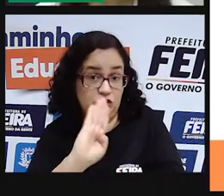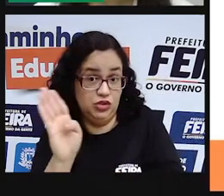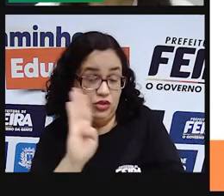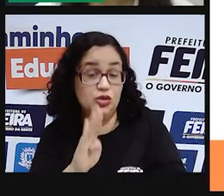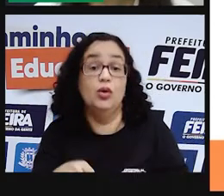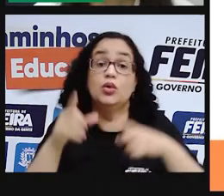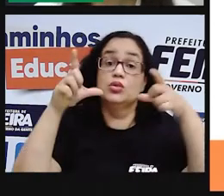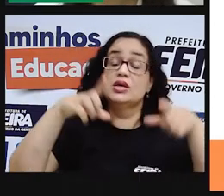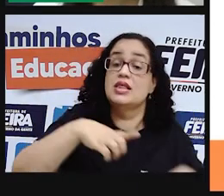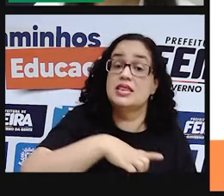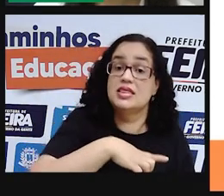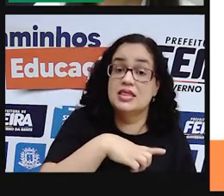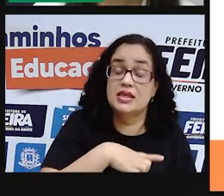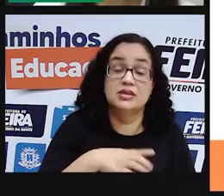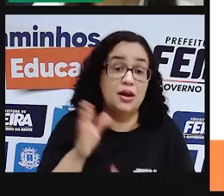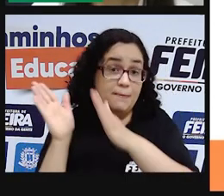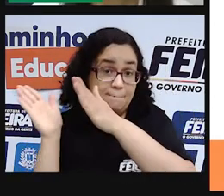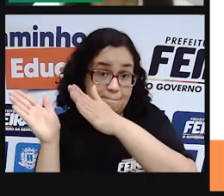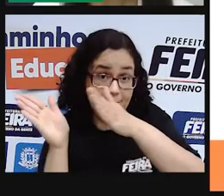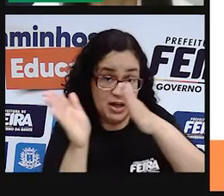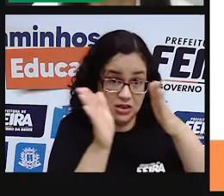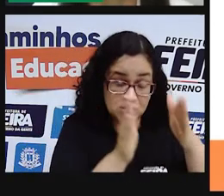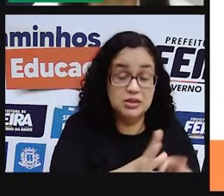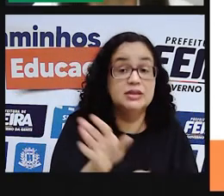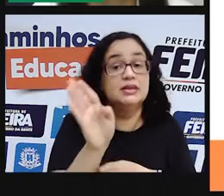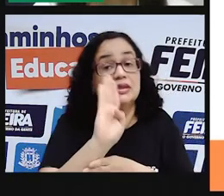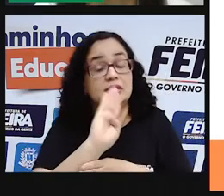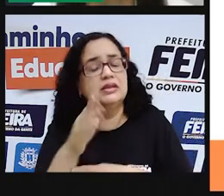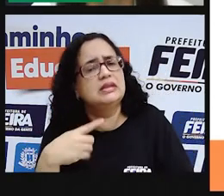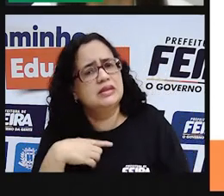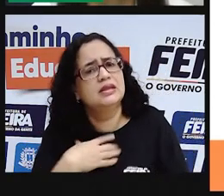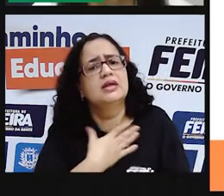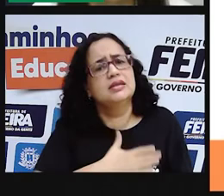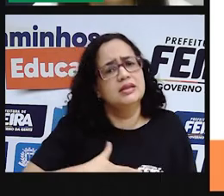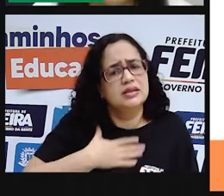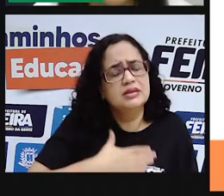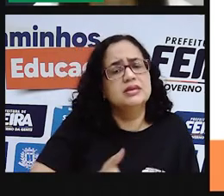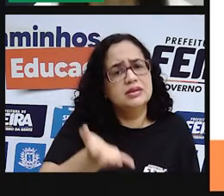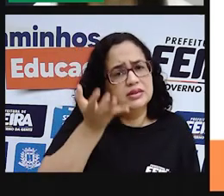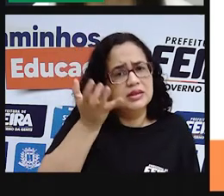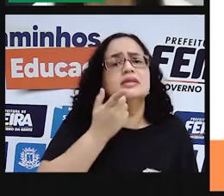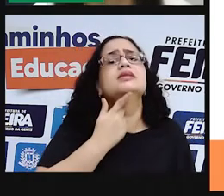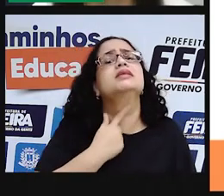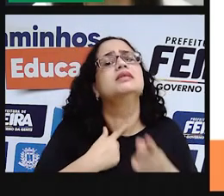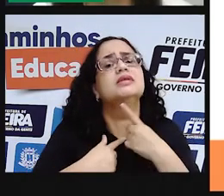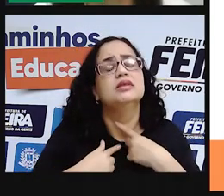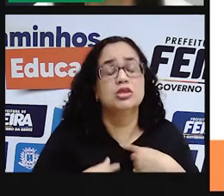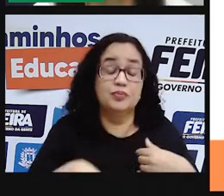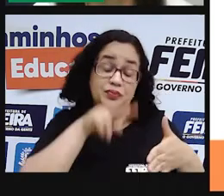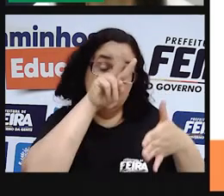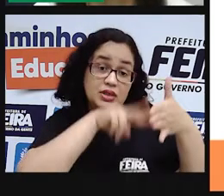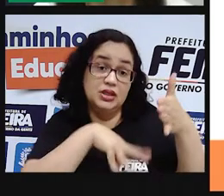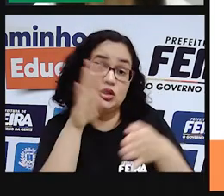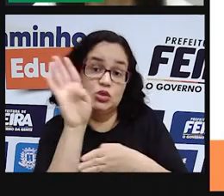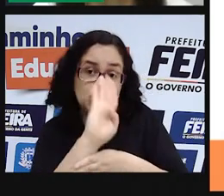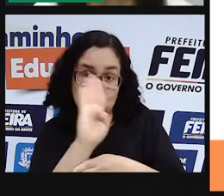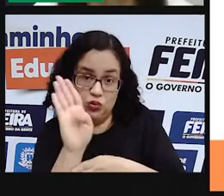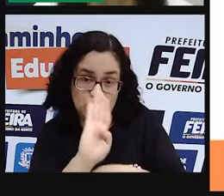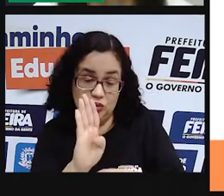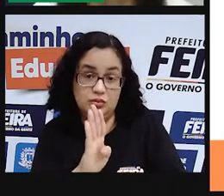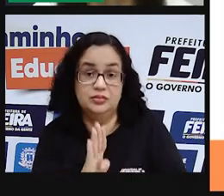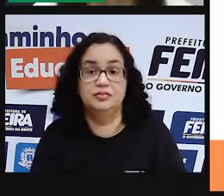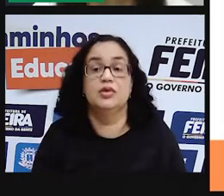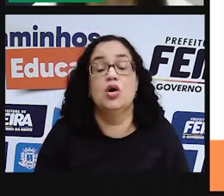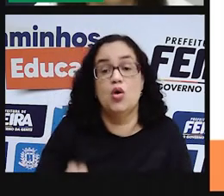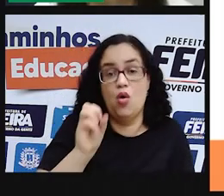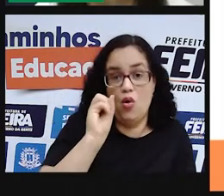onde vai sendo passada as páginas da revista, e se você tiver interesse, pode fazer a leitura através do vídeo mostrando as páginas da